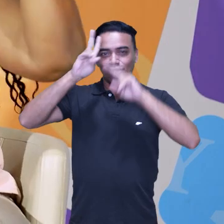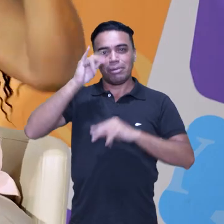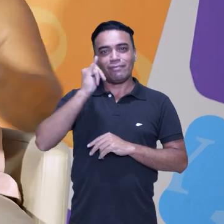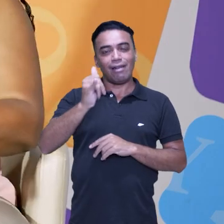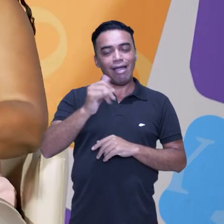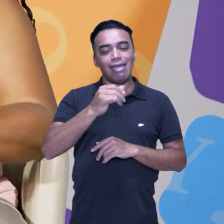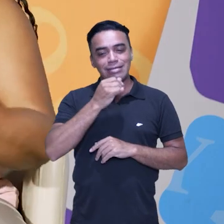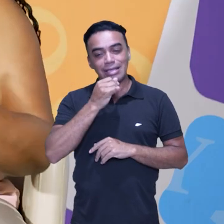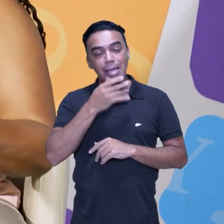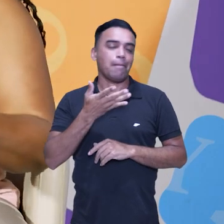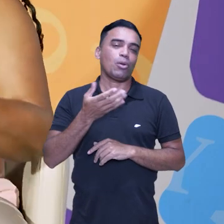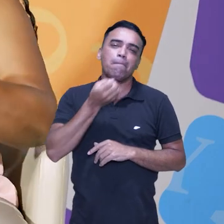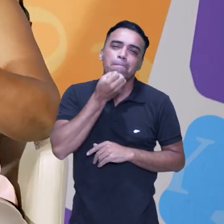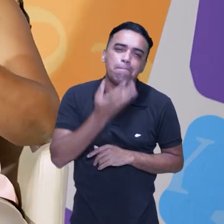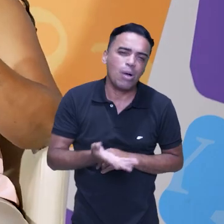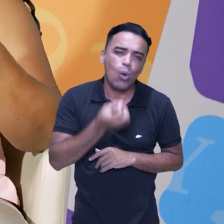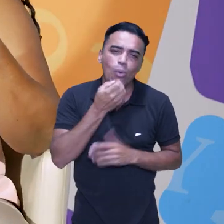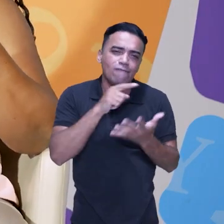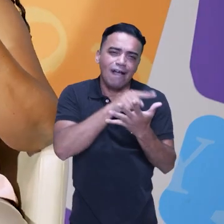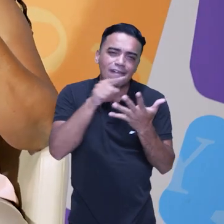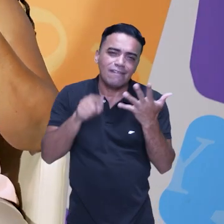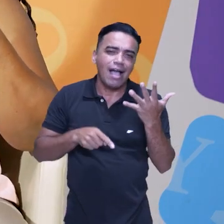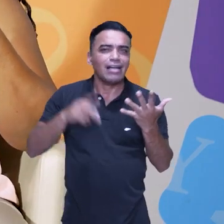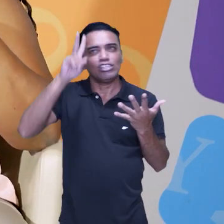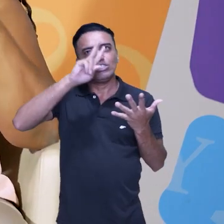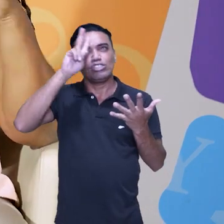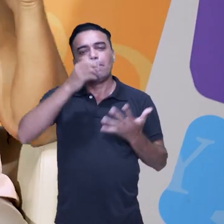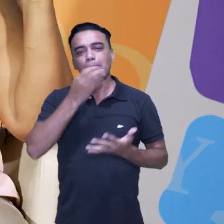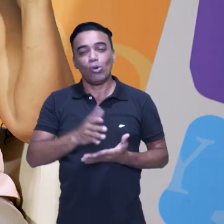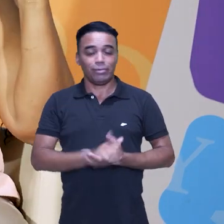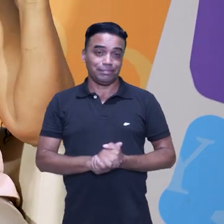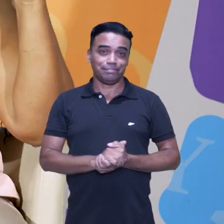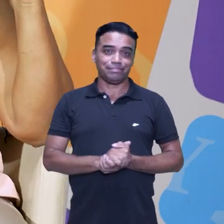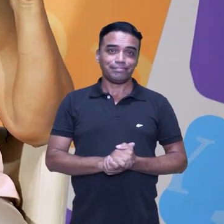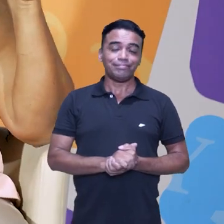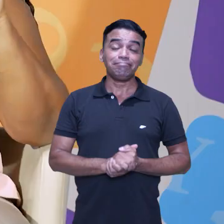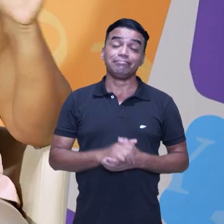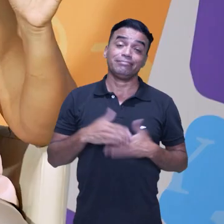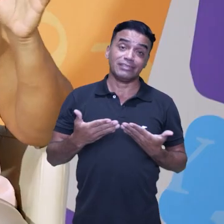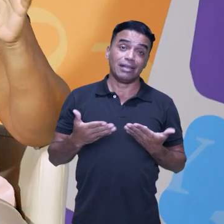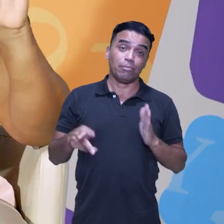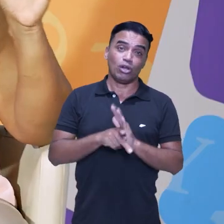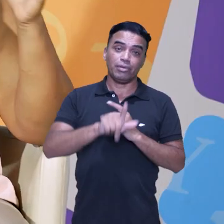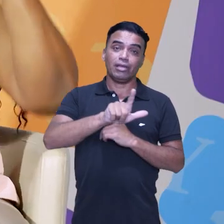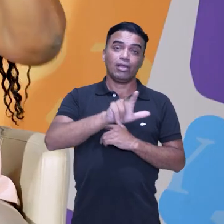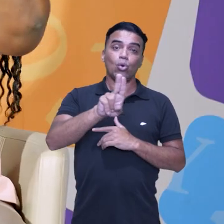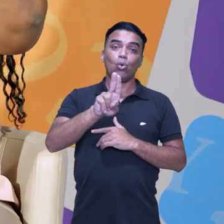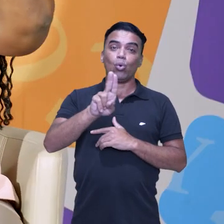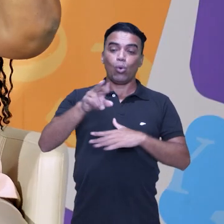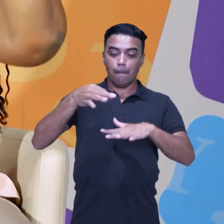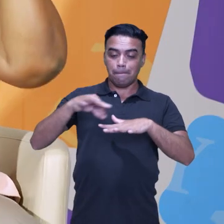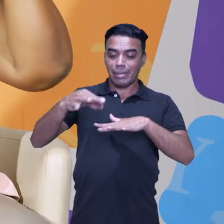assim, essa foi muito bacana, porque muitas histórias muito boas, né? Desde a Lu, que é a manicure,